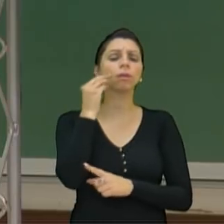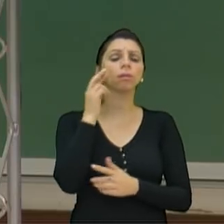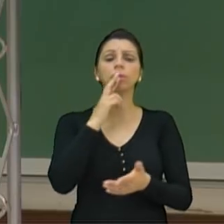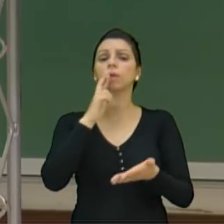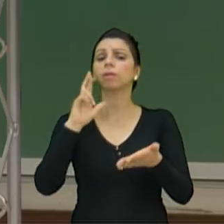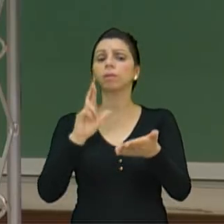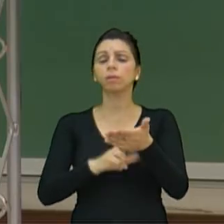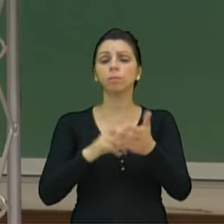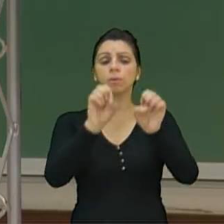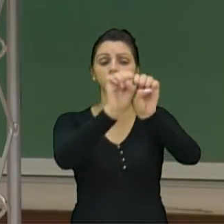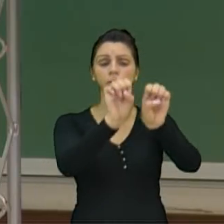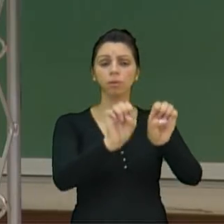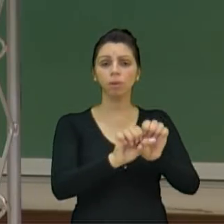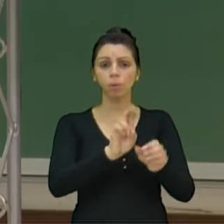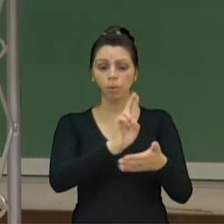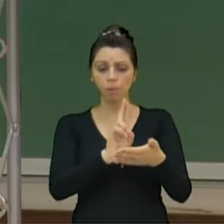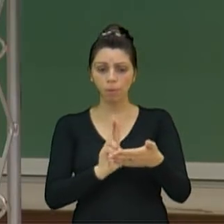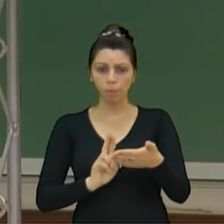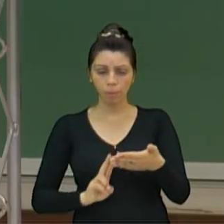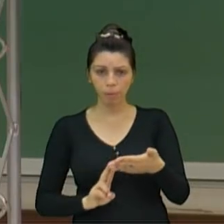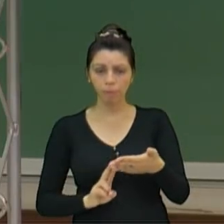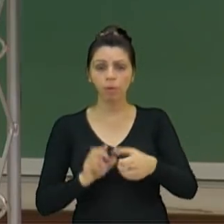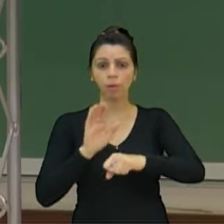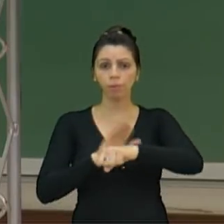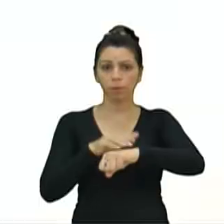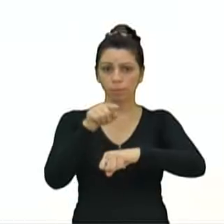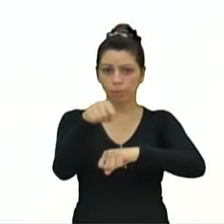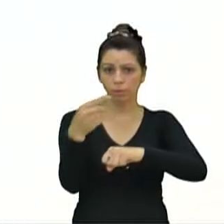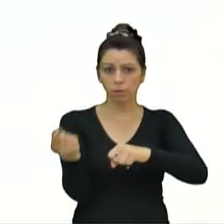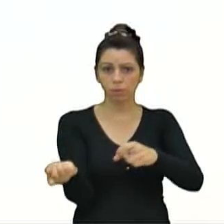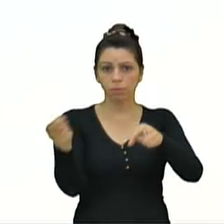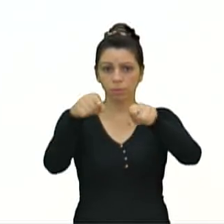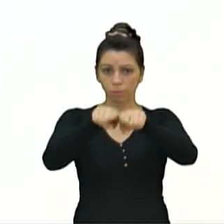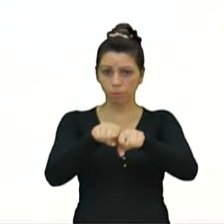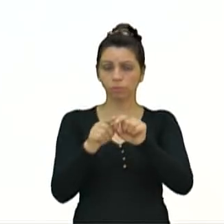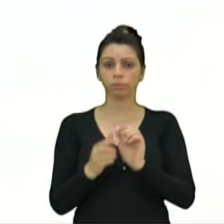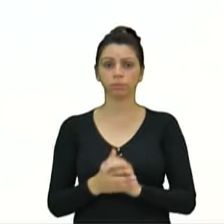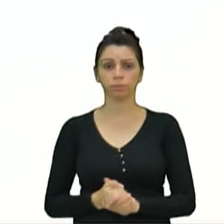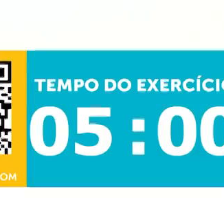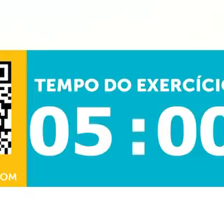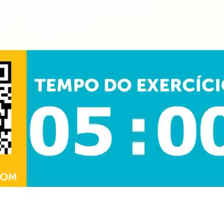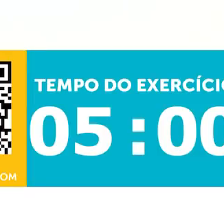essas estruturas. Vou te dar um tempinho e aí eu volto para a gente fazer a correção.